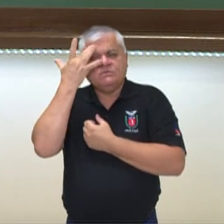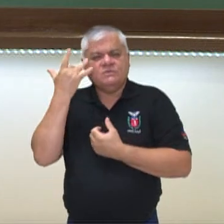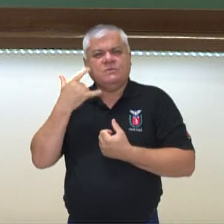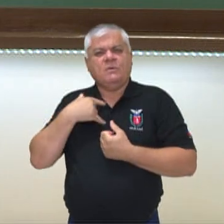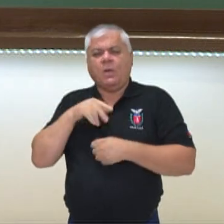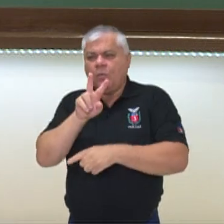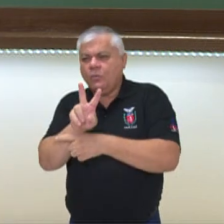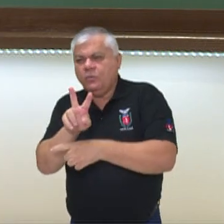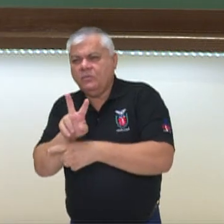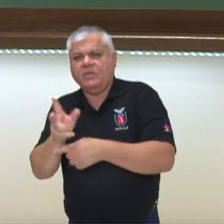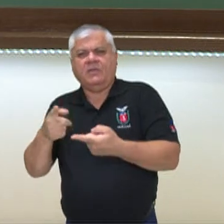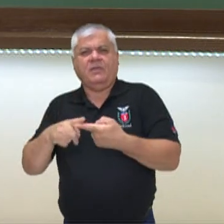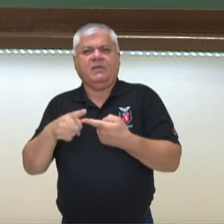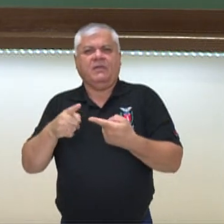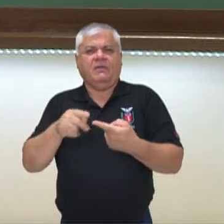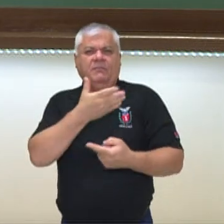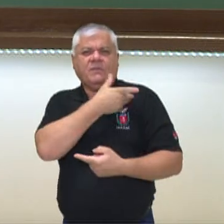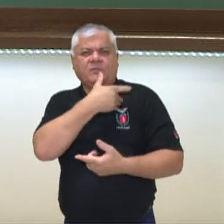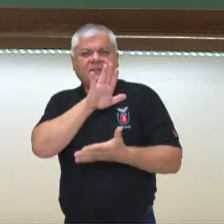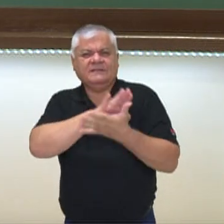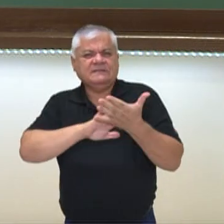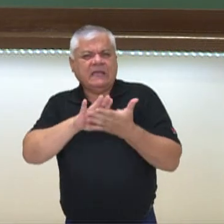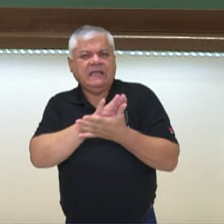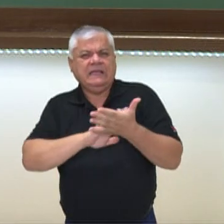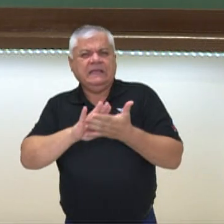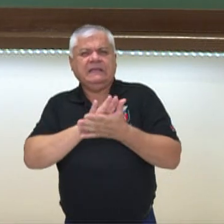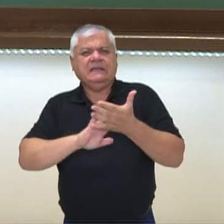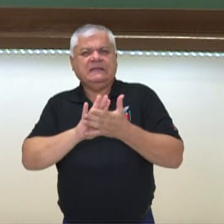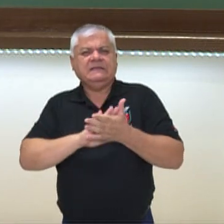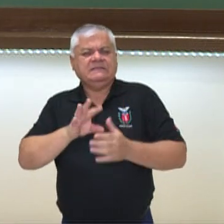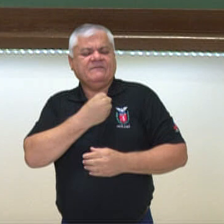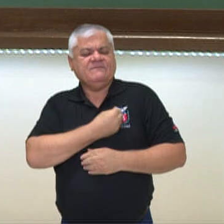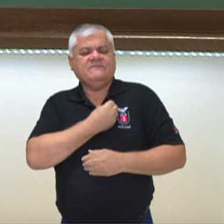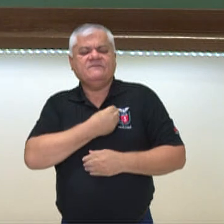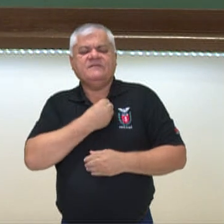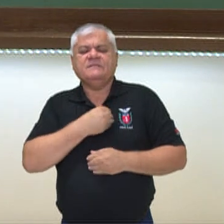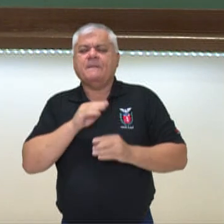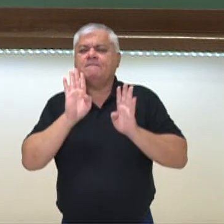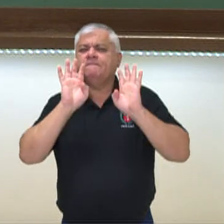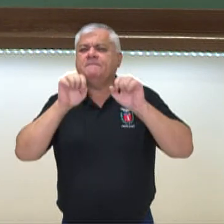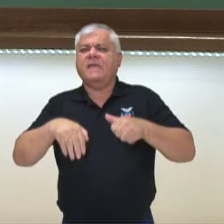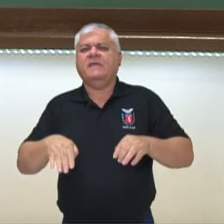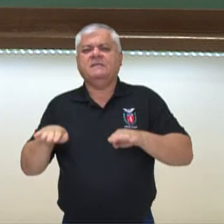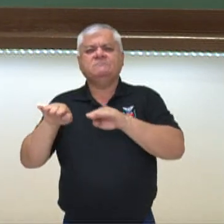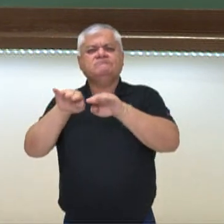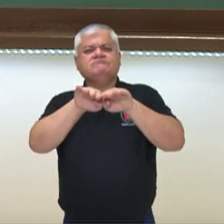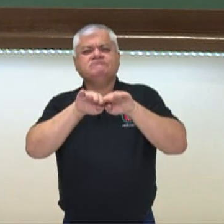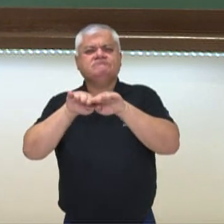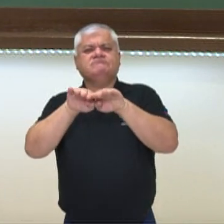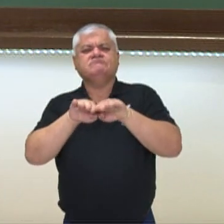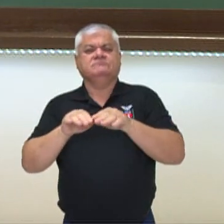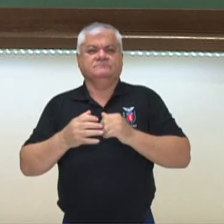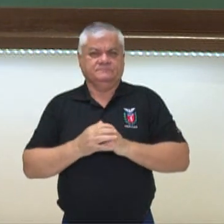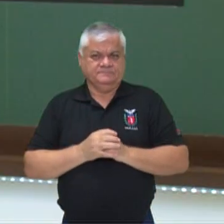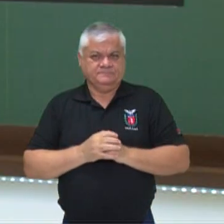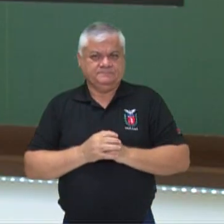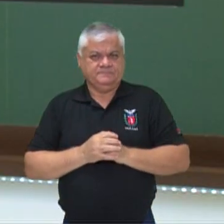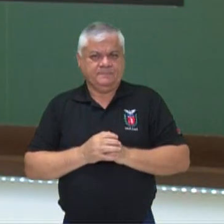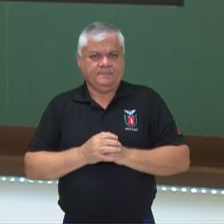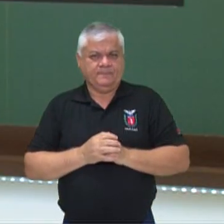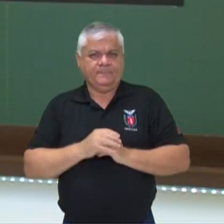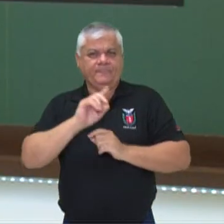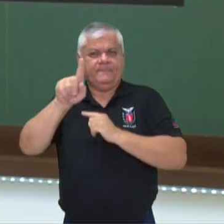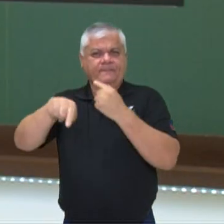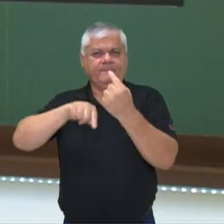dos outros, cuidar de si, para vivermos bem numa sociedade mais justa e igualitária. O objetivo